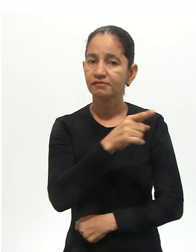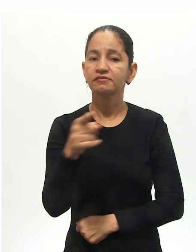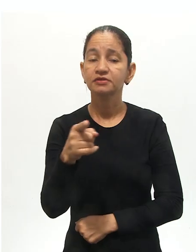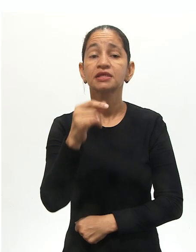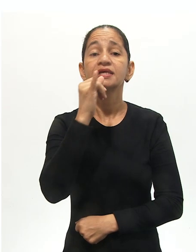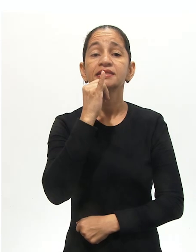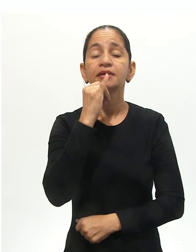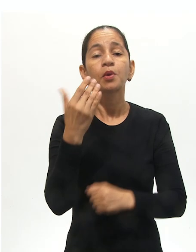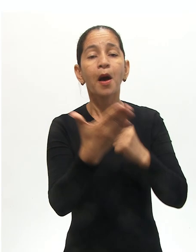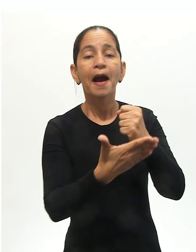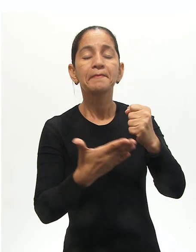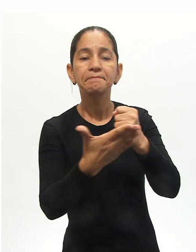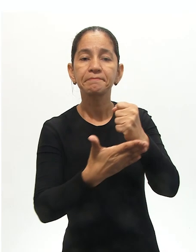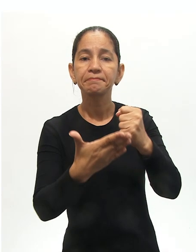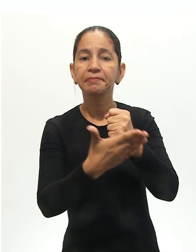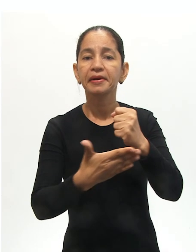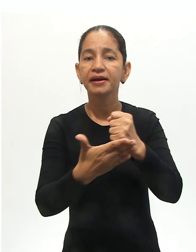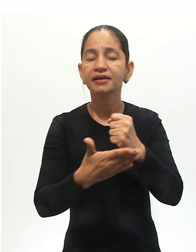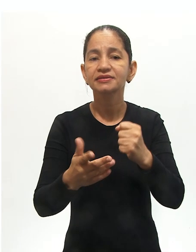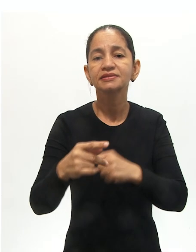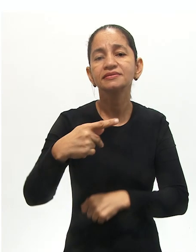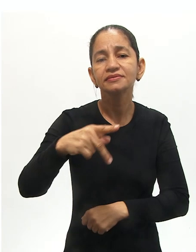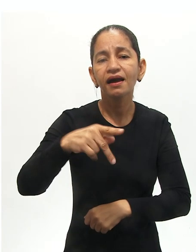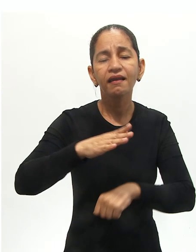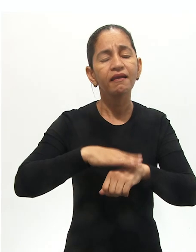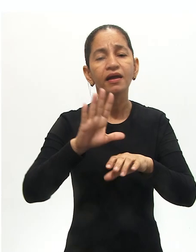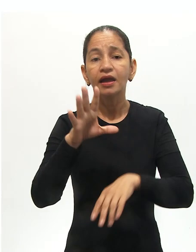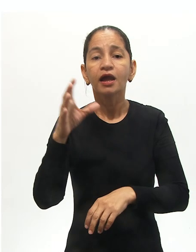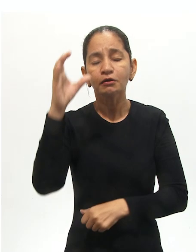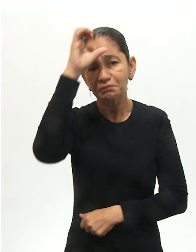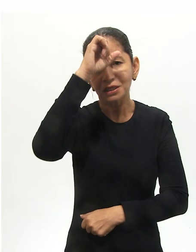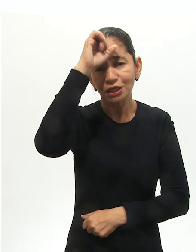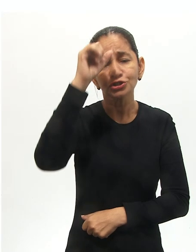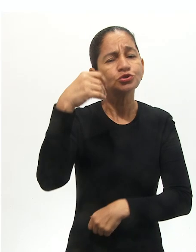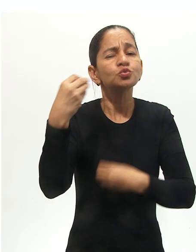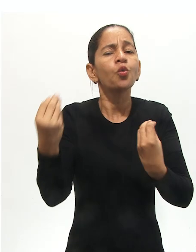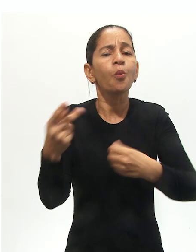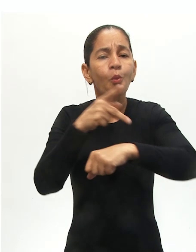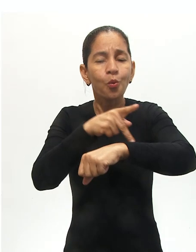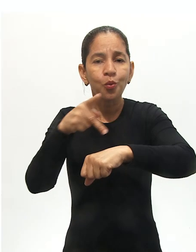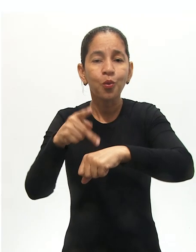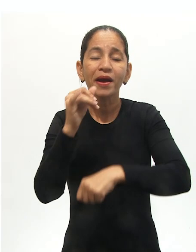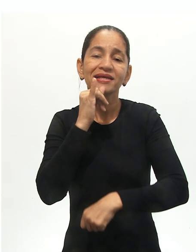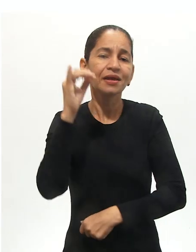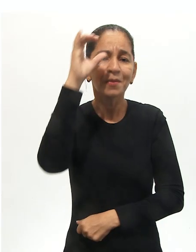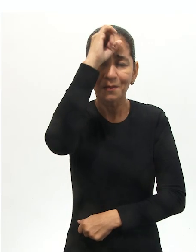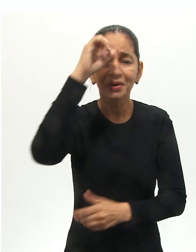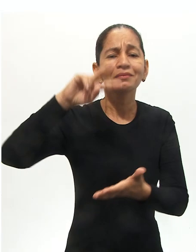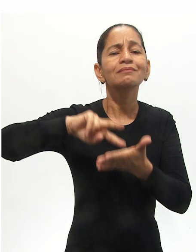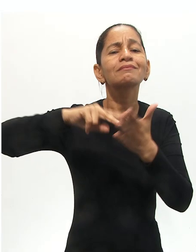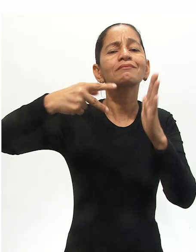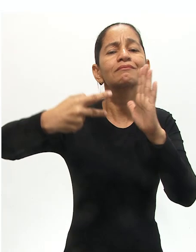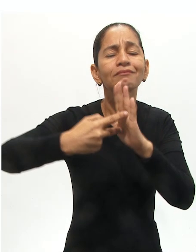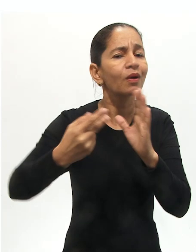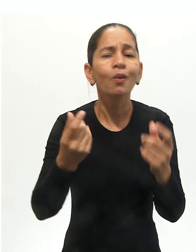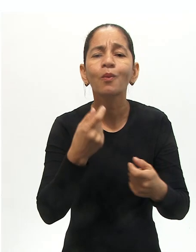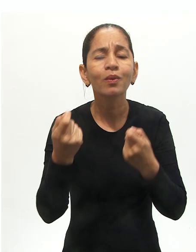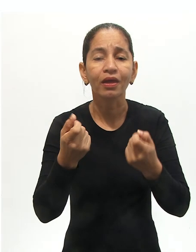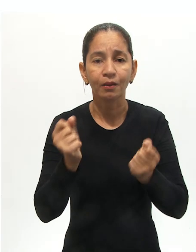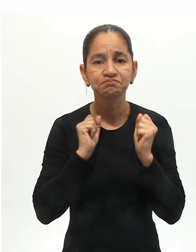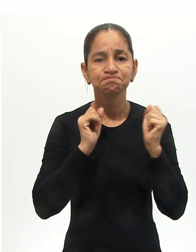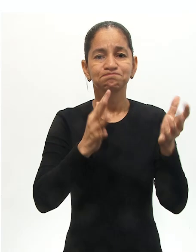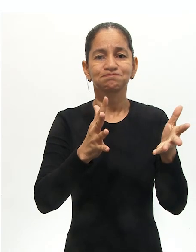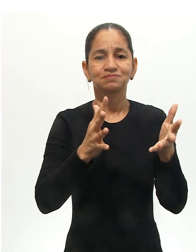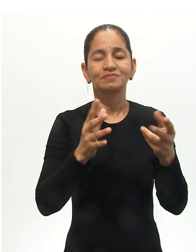Fundamentos da Escola Nova é uma pedagogia da aprendizagem. Aprender significa ganhar um modo